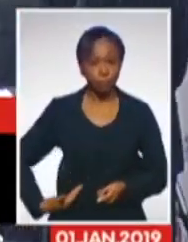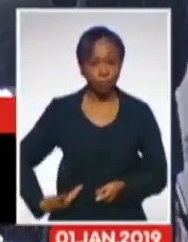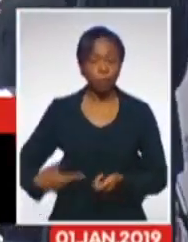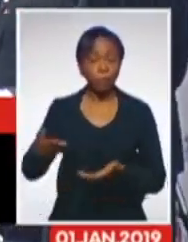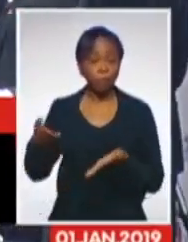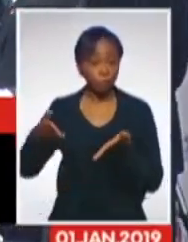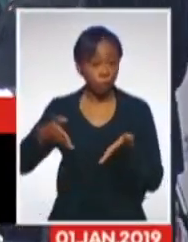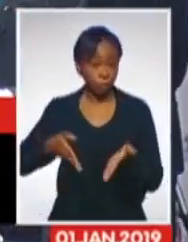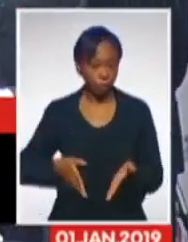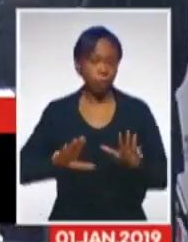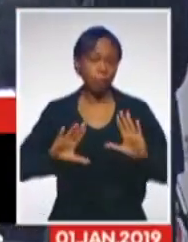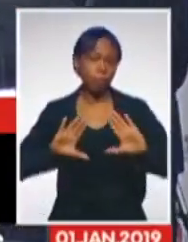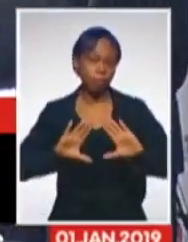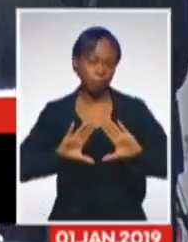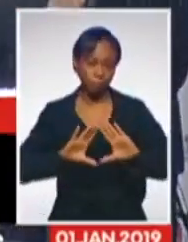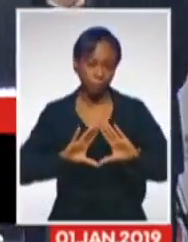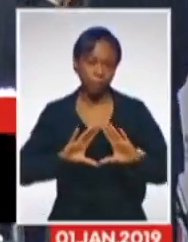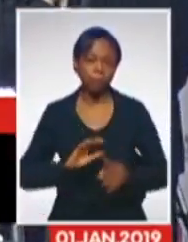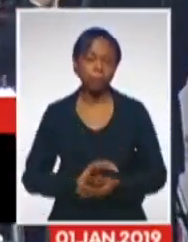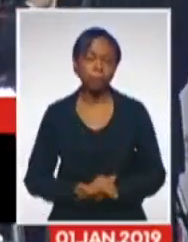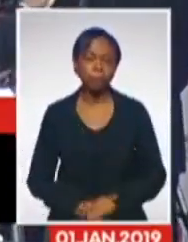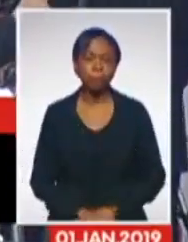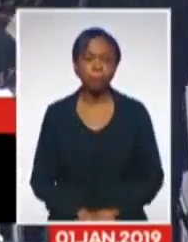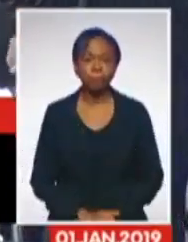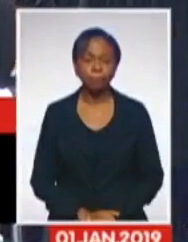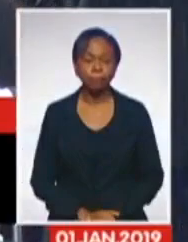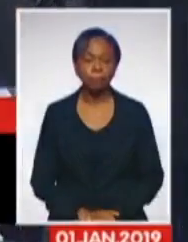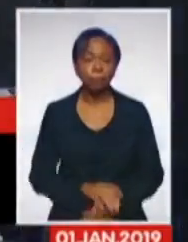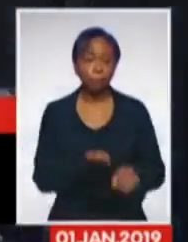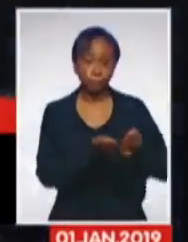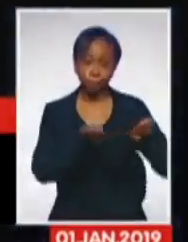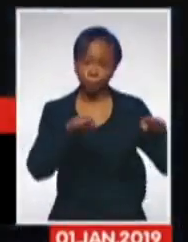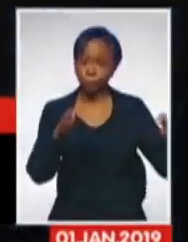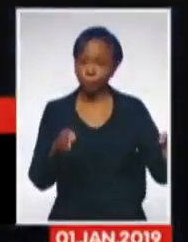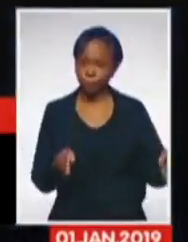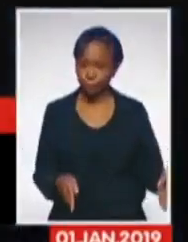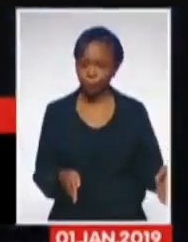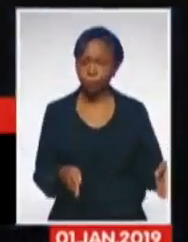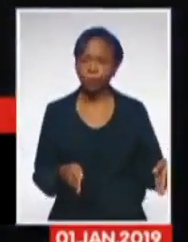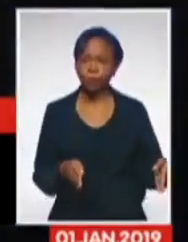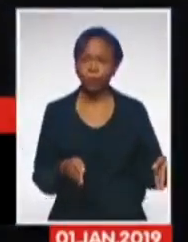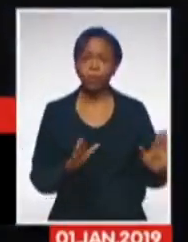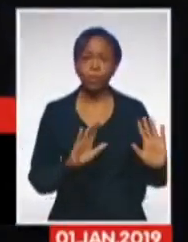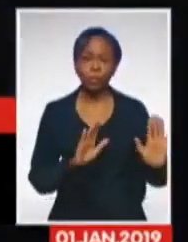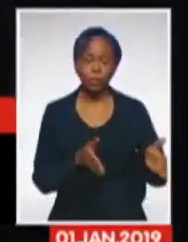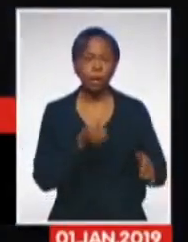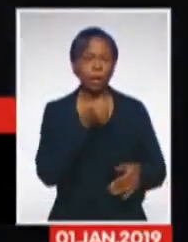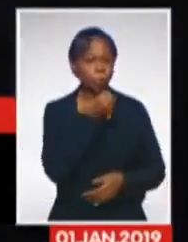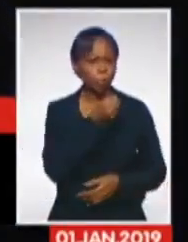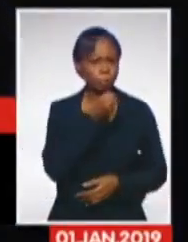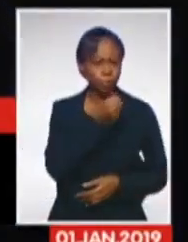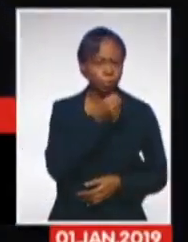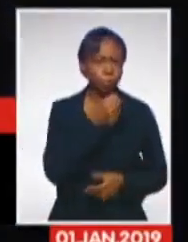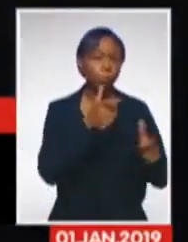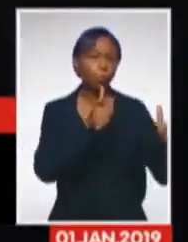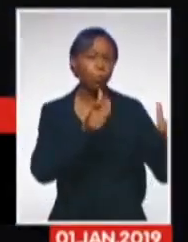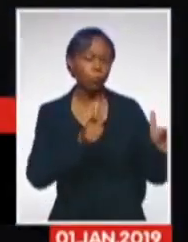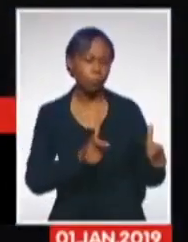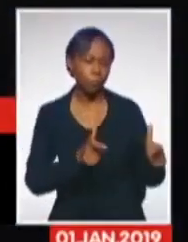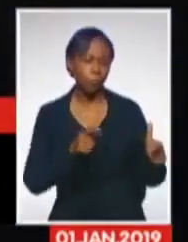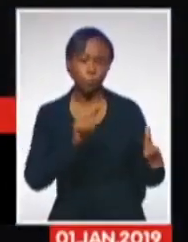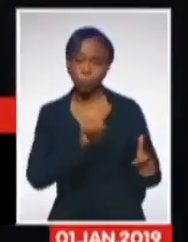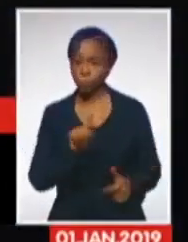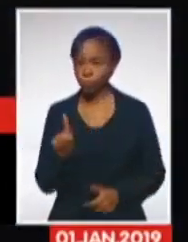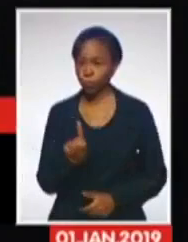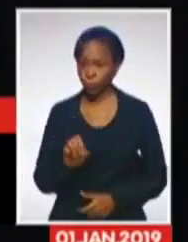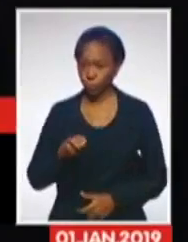Foi montado um púlpito ali com os microfones dos diversos veículos de imprensa, onde o governador Romeu Zema deve